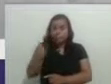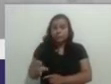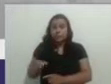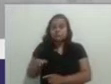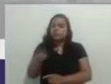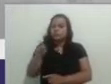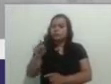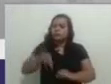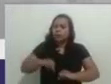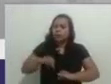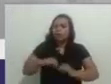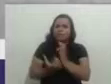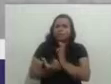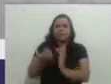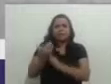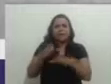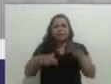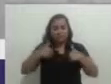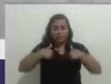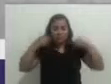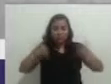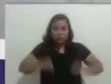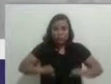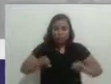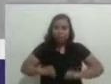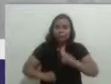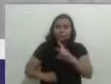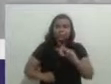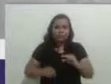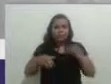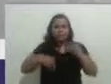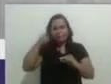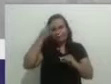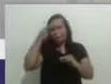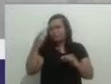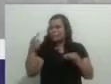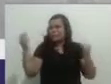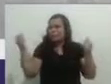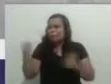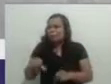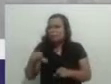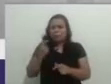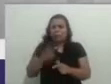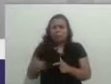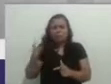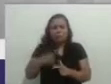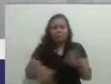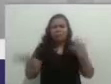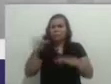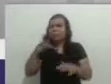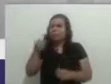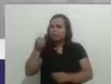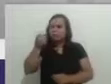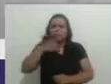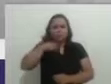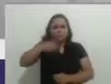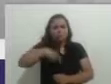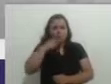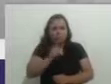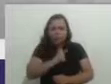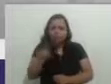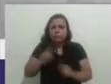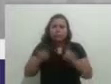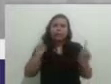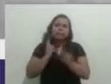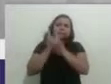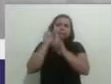você mesmo que você às vezes pensa que é o fim né que a sua dor é que você não vai conseguir aí você descobre que